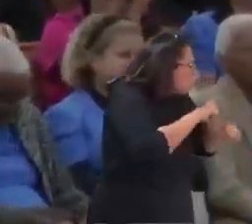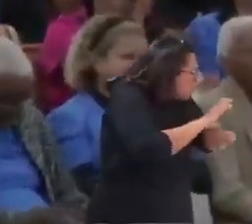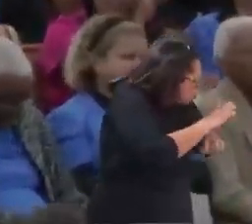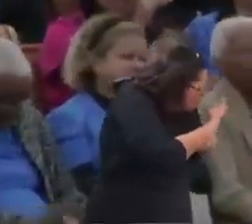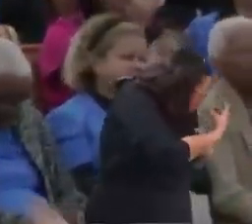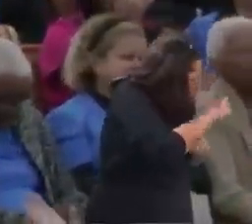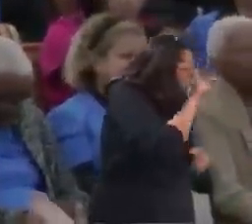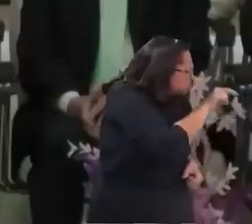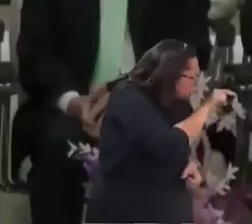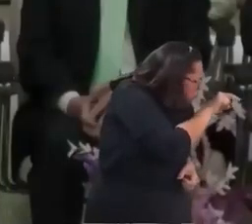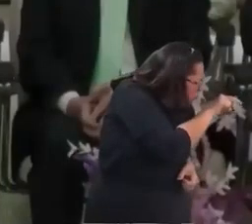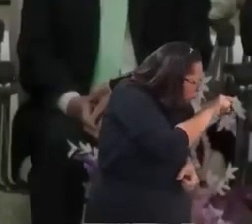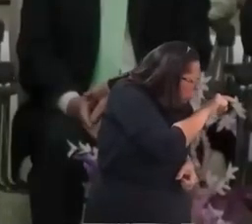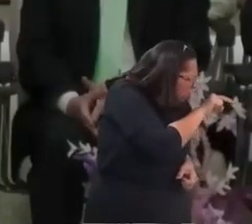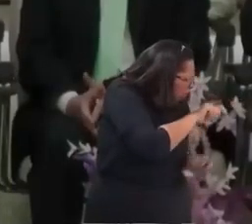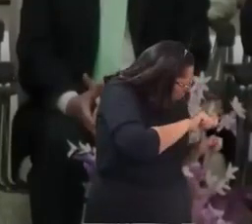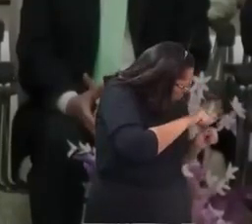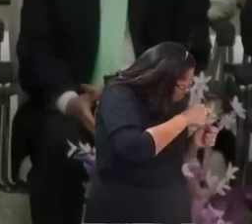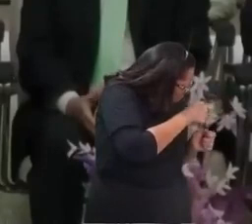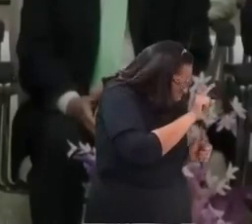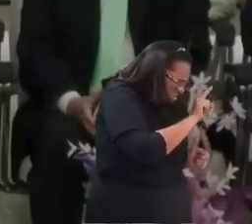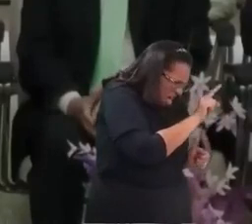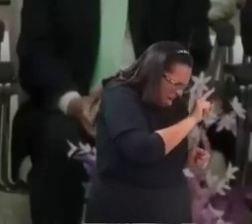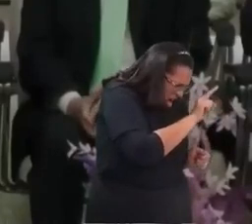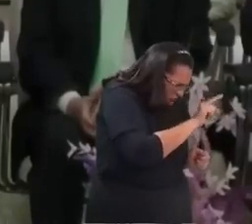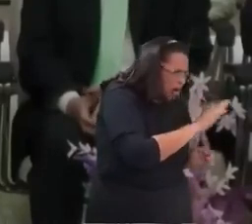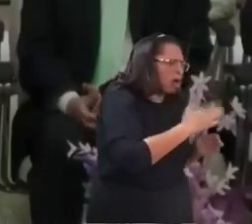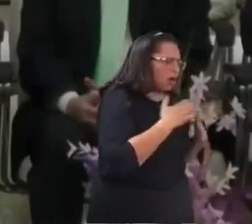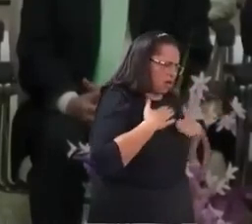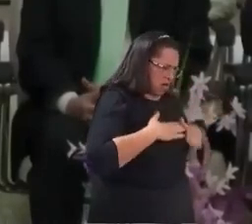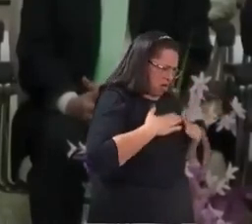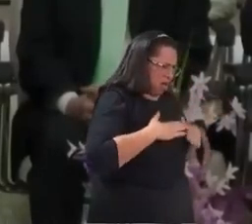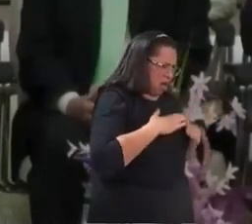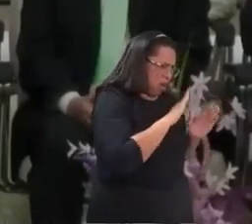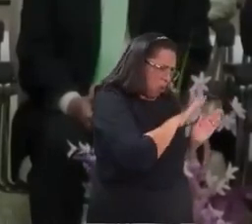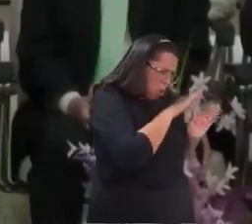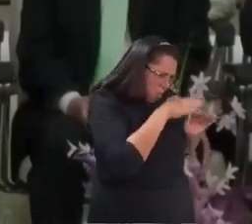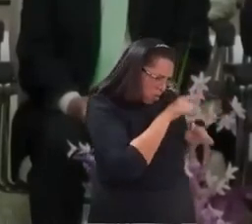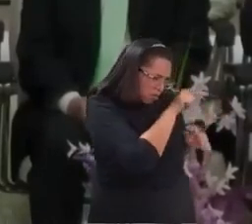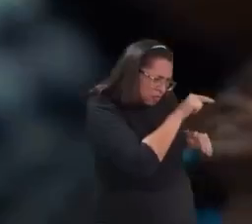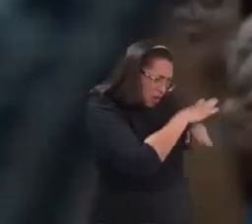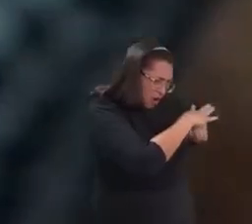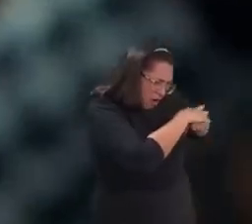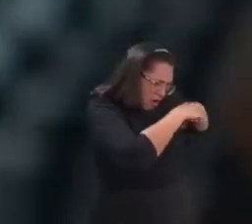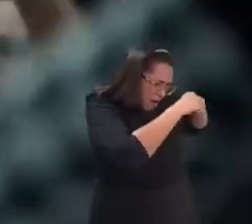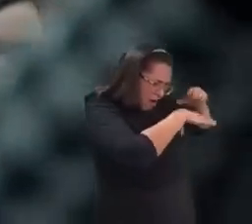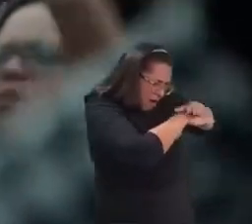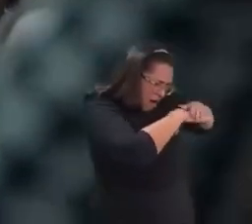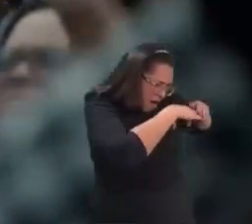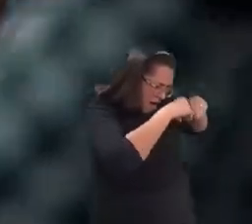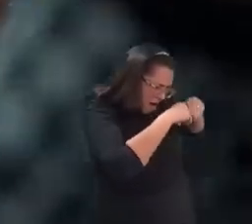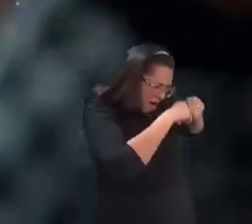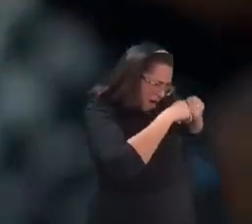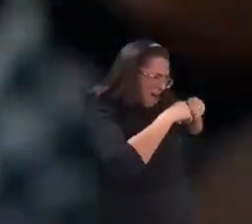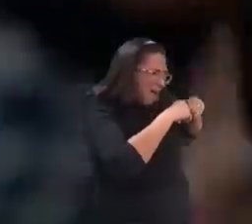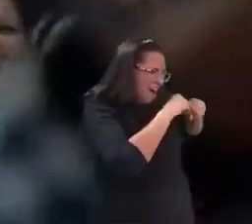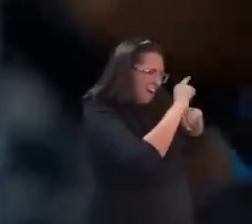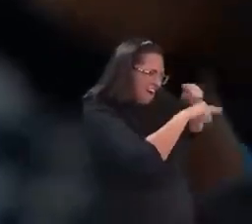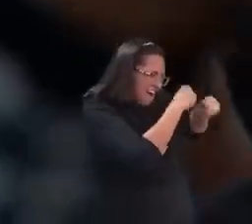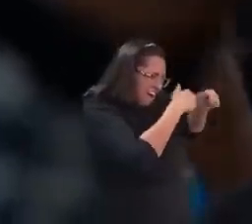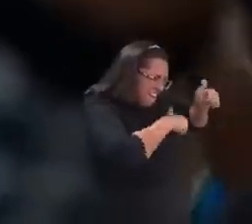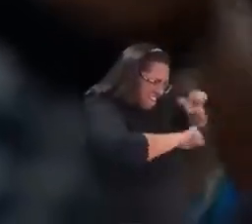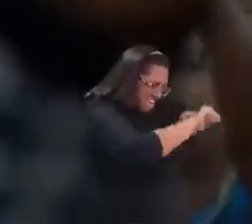Aleluia. Se tá rachada, o tempo vai curar. E quem não acreditava vai ter que ver. Vai ter